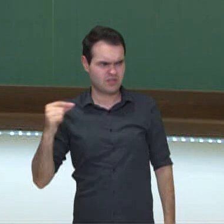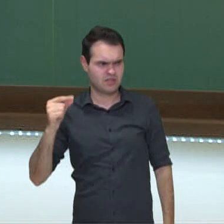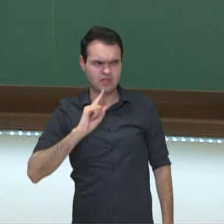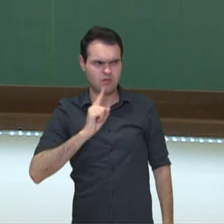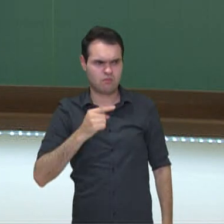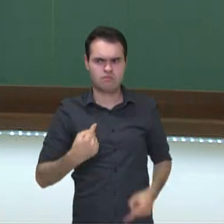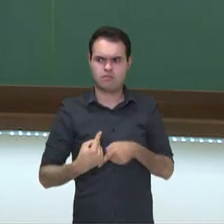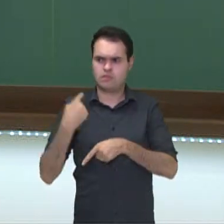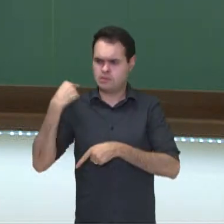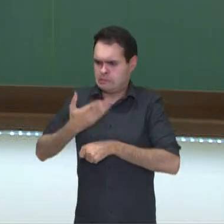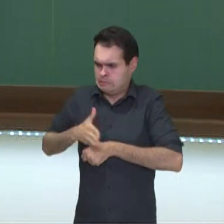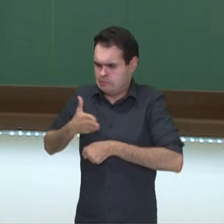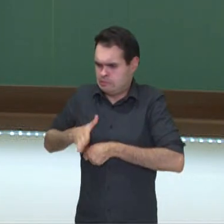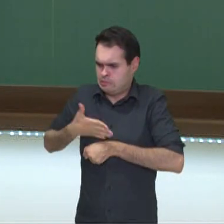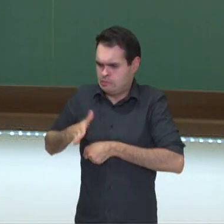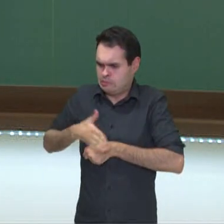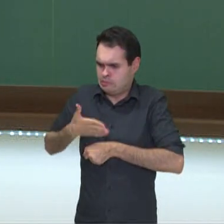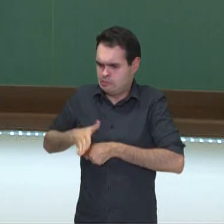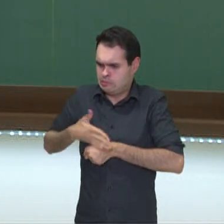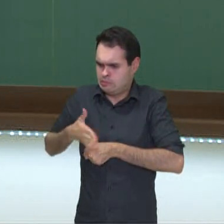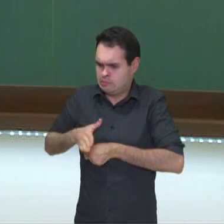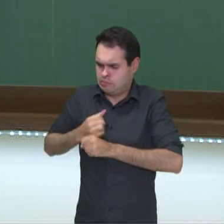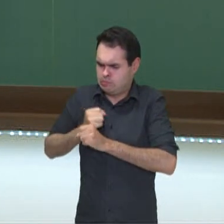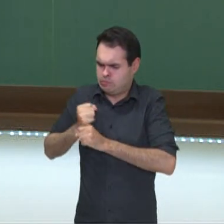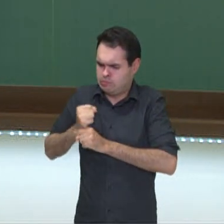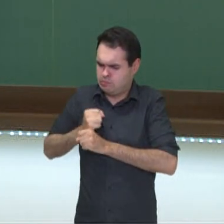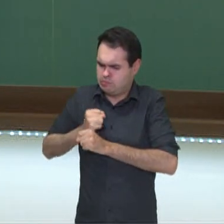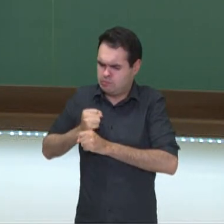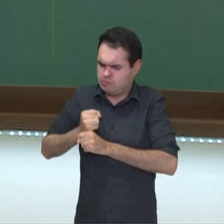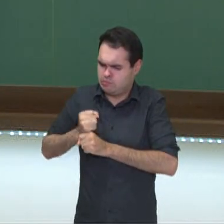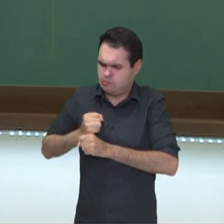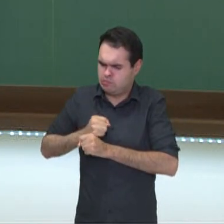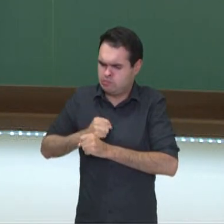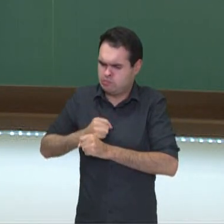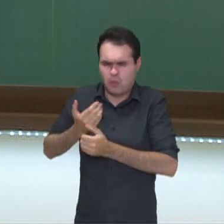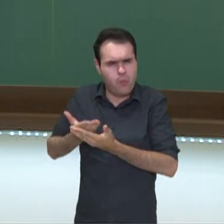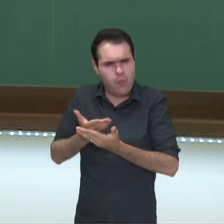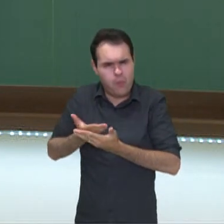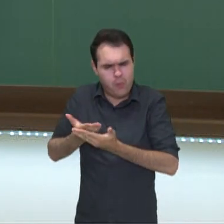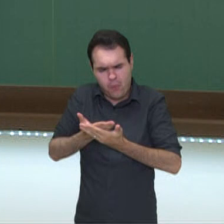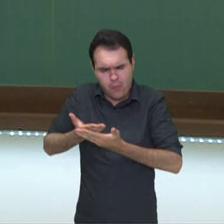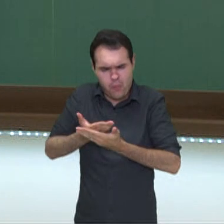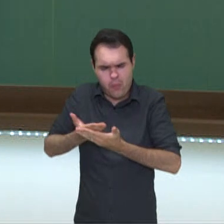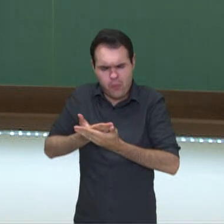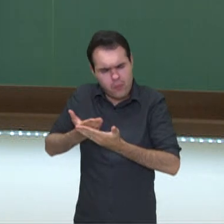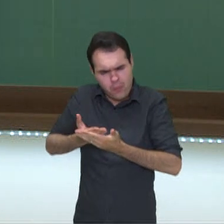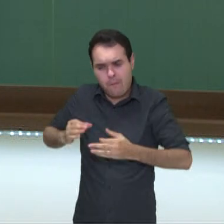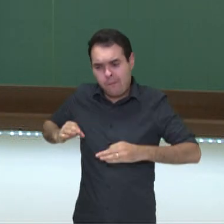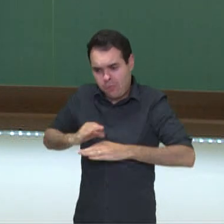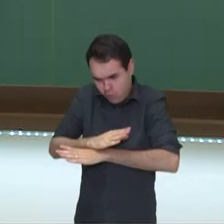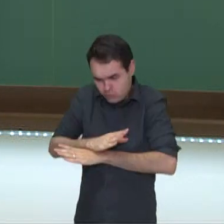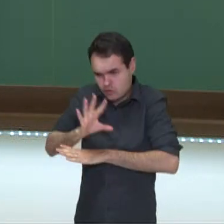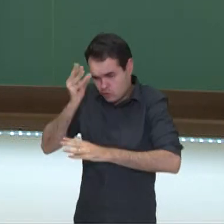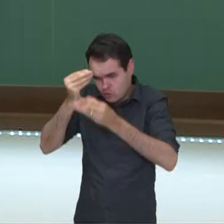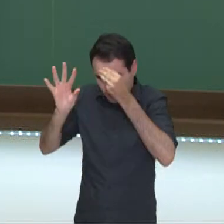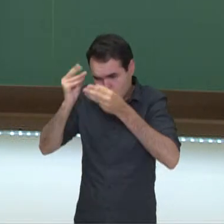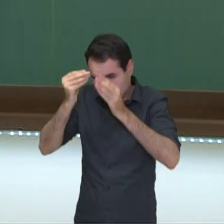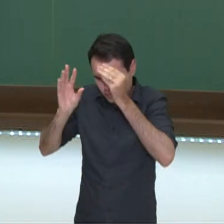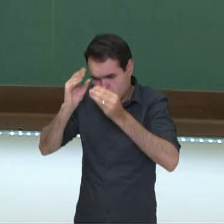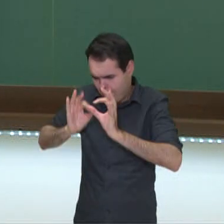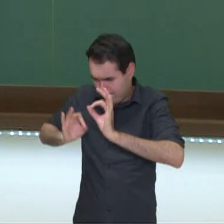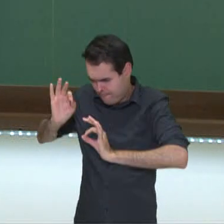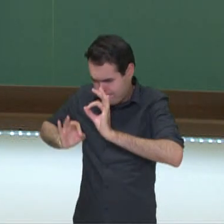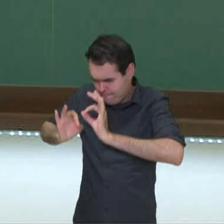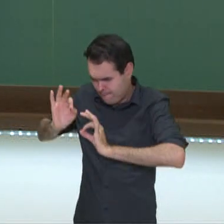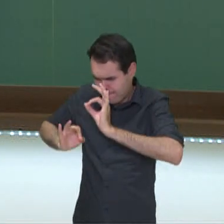é trabalho duro. Eu passei anos da minha vida estudando para fazer um bom discurso, para fazer